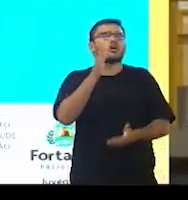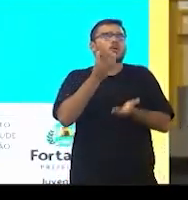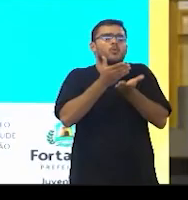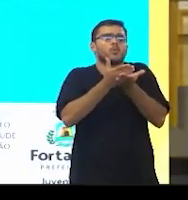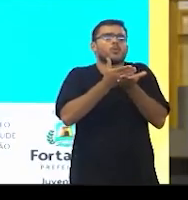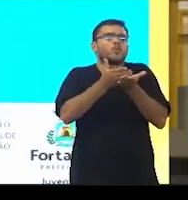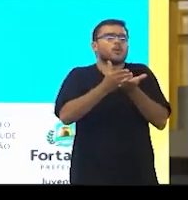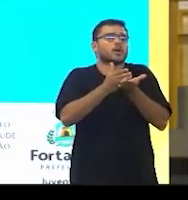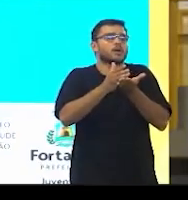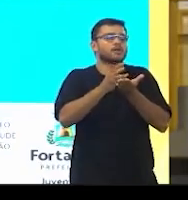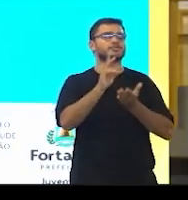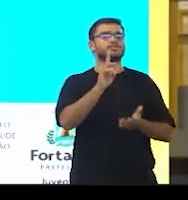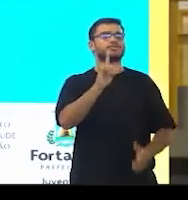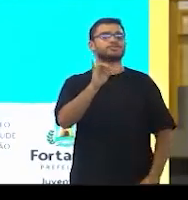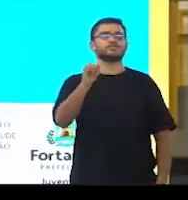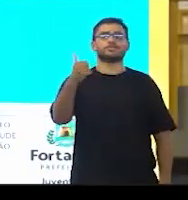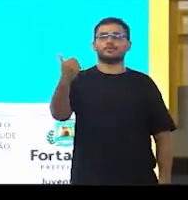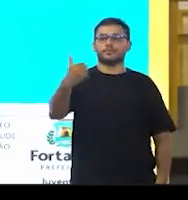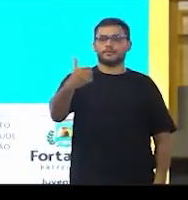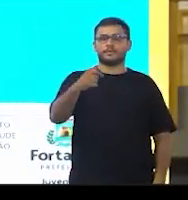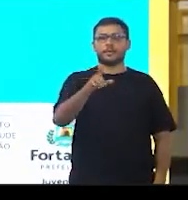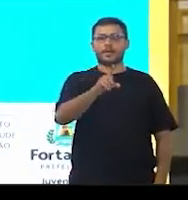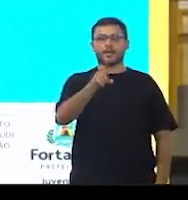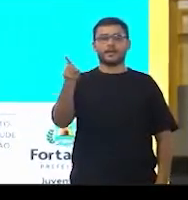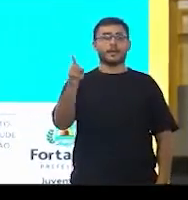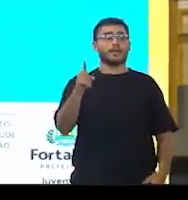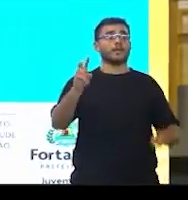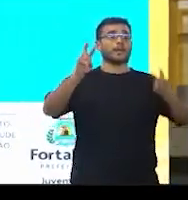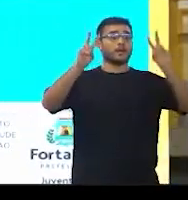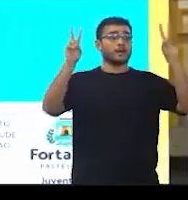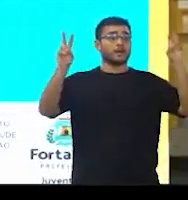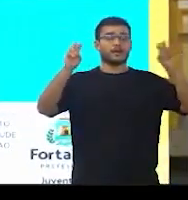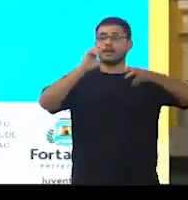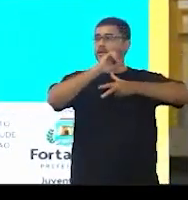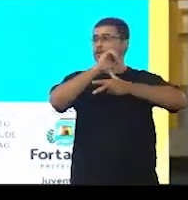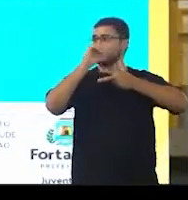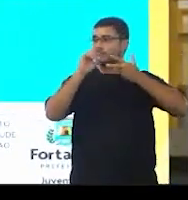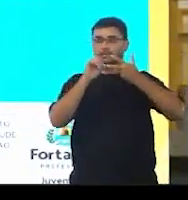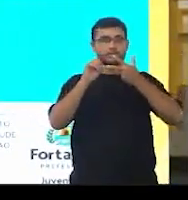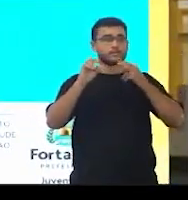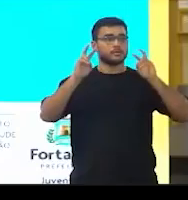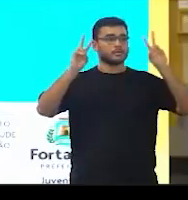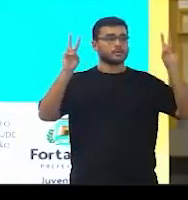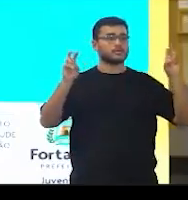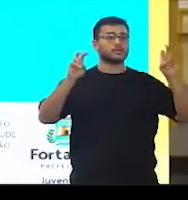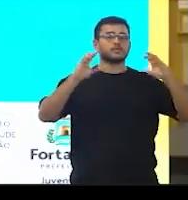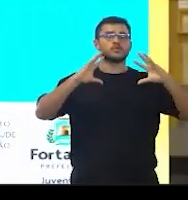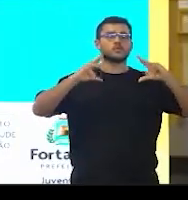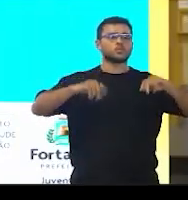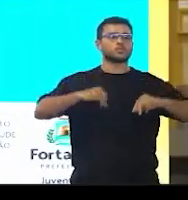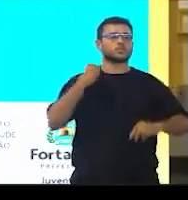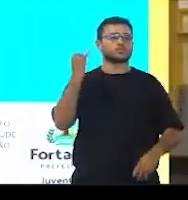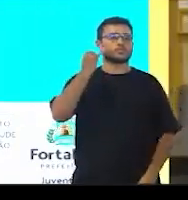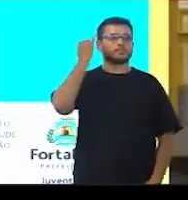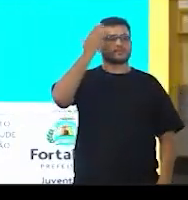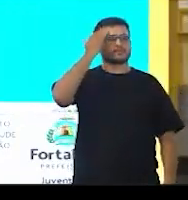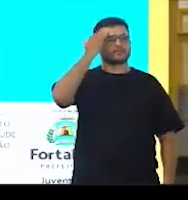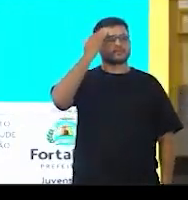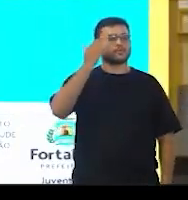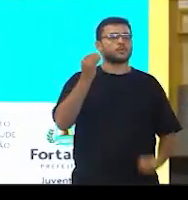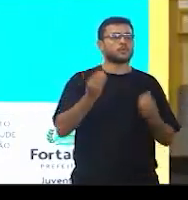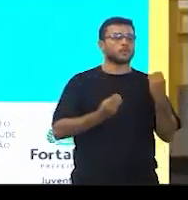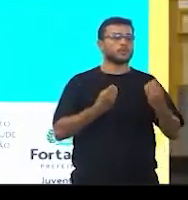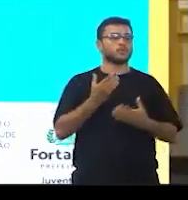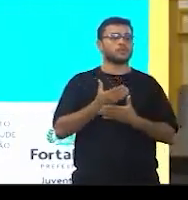projeto. Falamos sobre Enem, o professor Helder, né? Deu um show falando sobre a importância, como é que vai funcionar a prova do